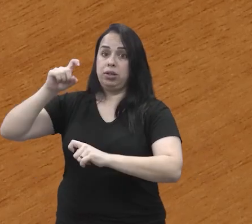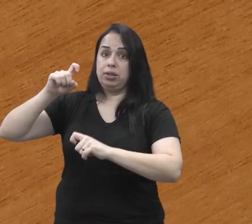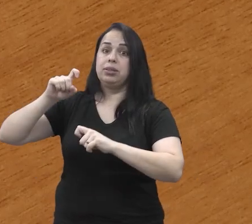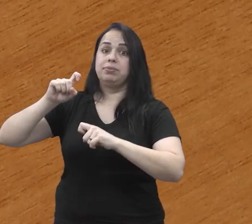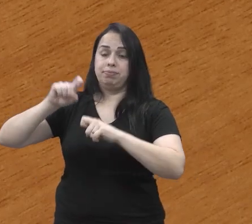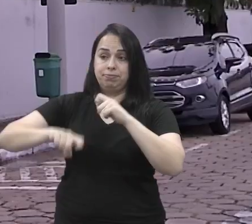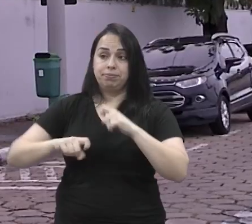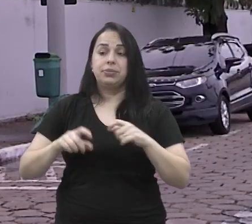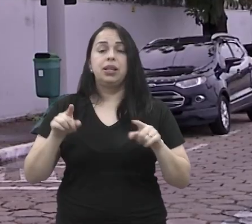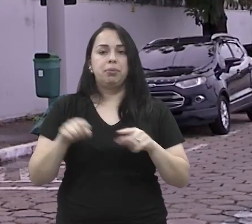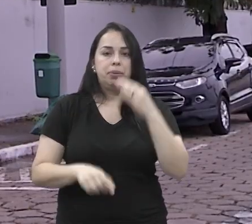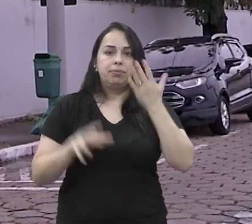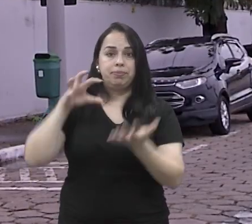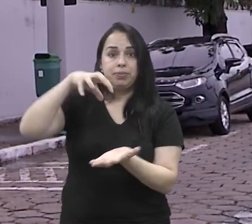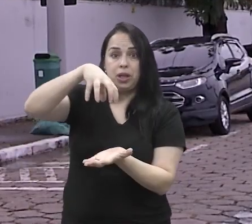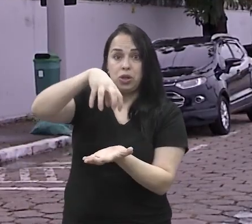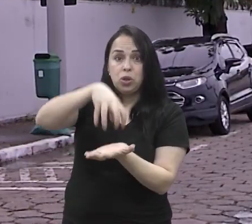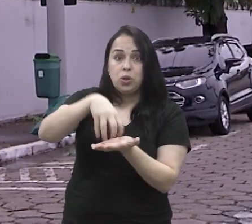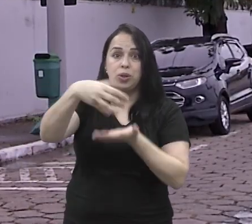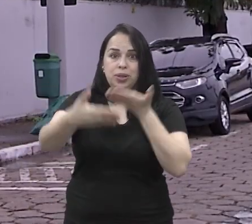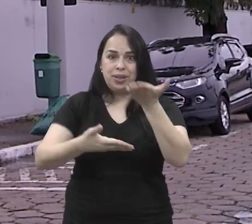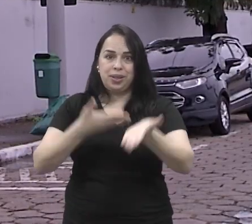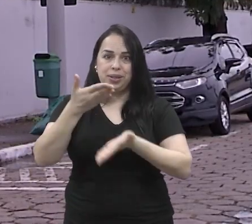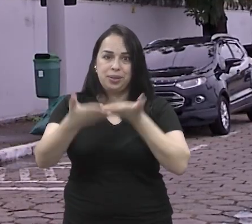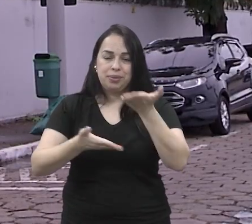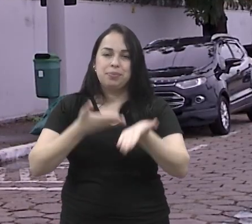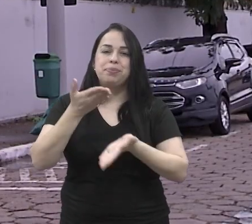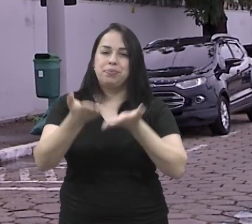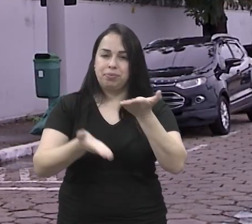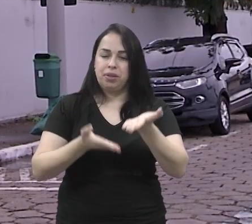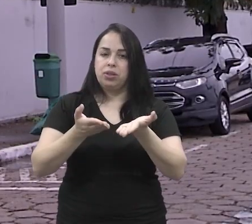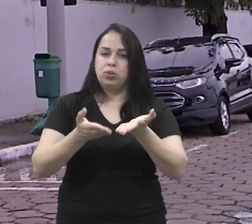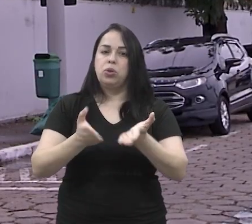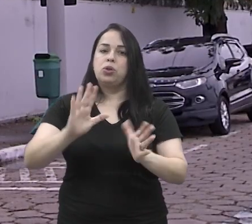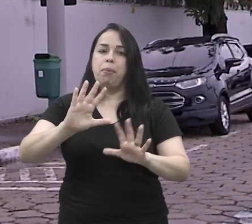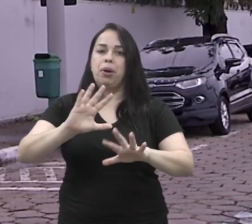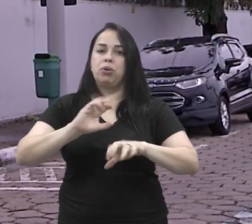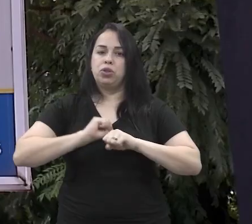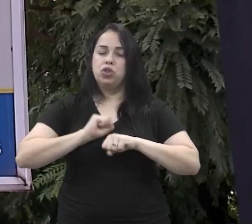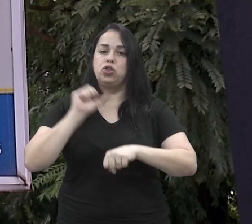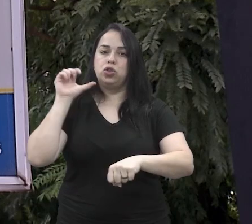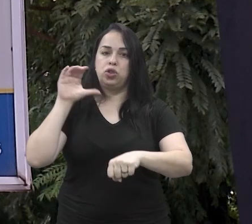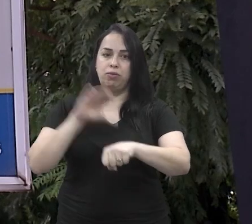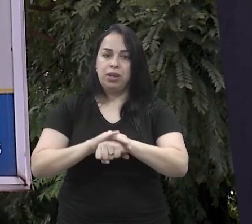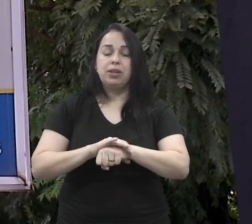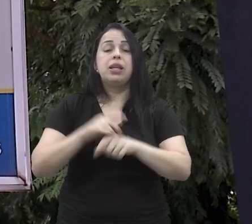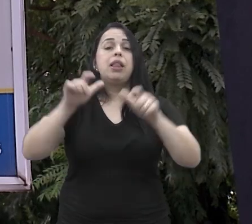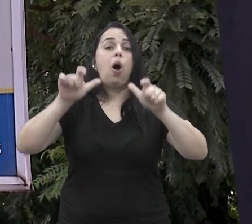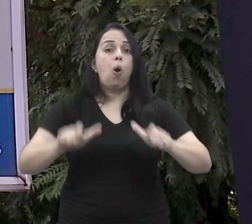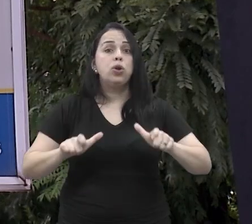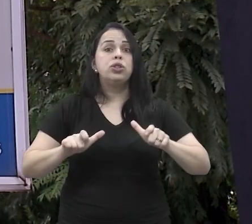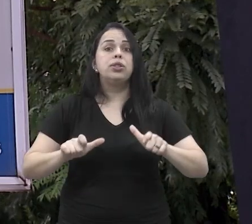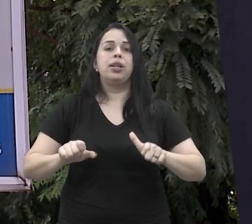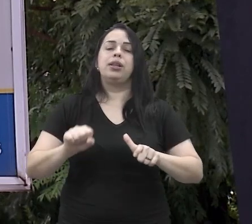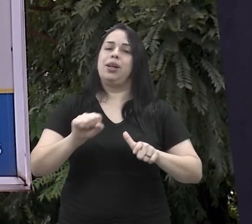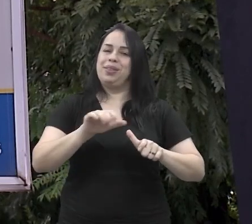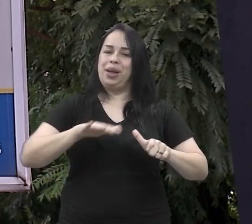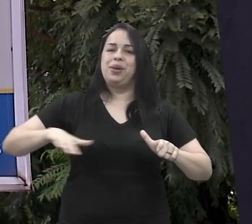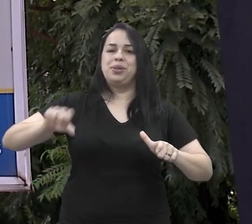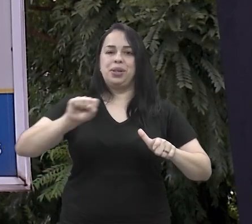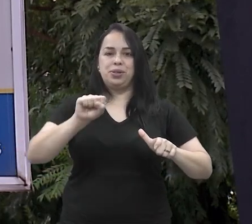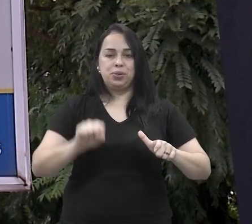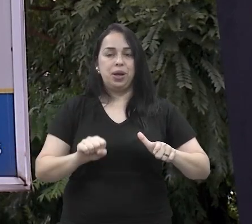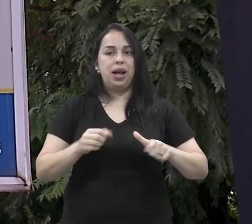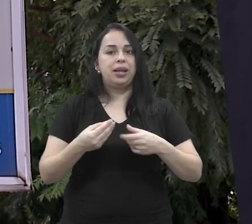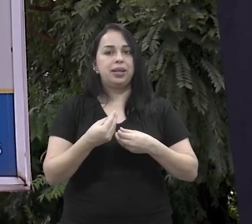depois de uma relação. Esse é o Centro de Referência de Tratamento e Diagnóstico de Moléstias Infecciosas, que fica